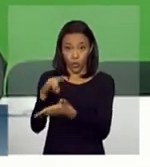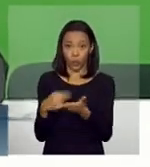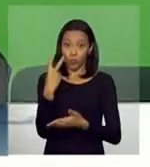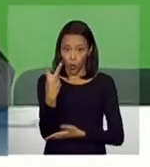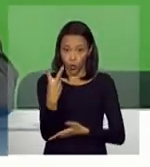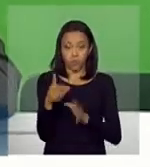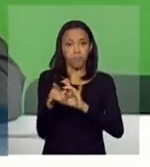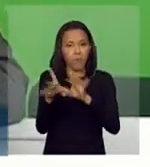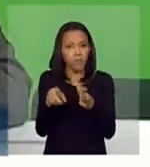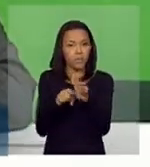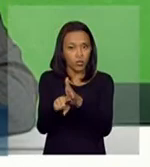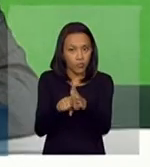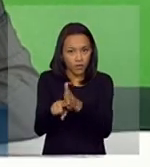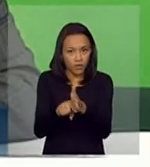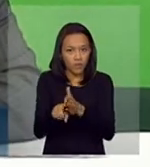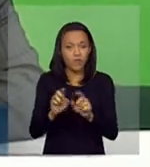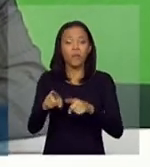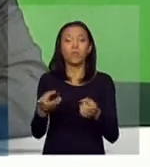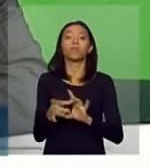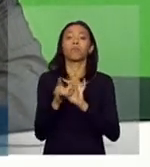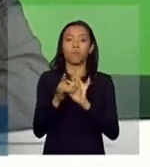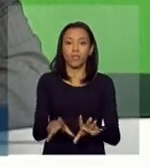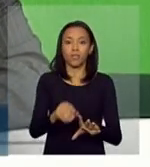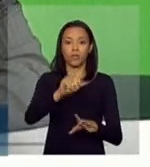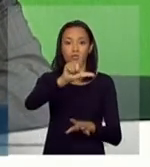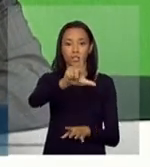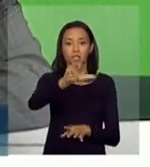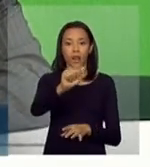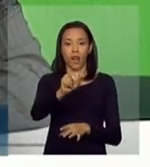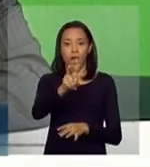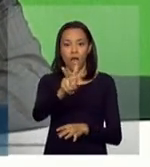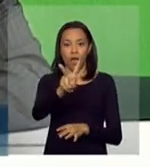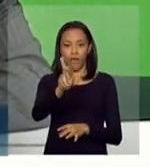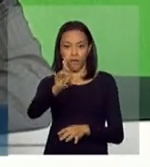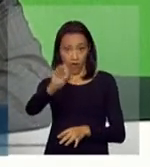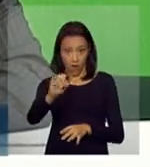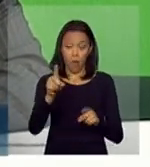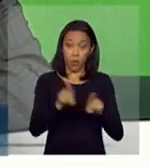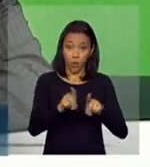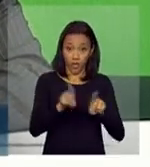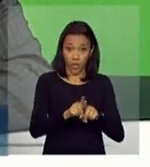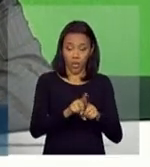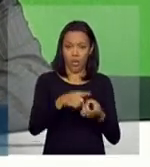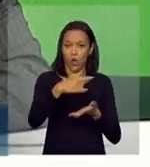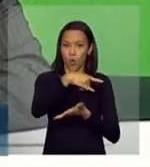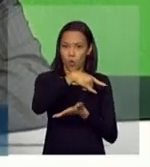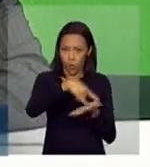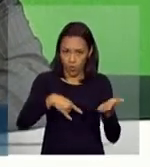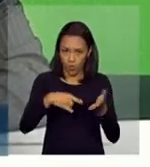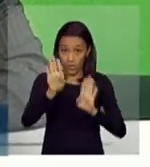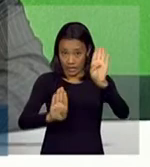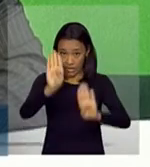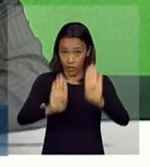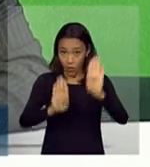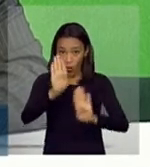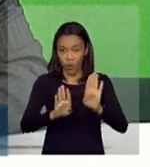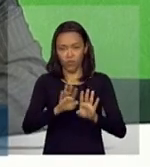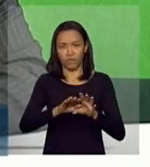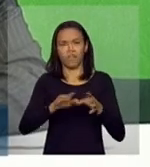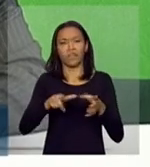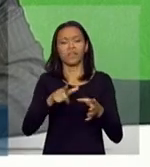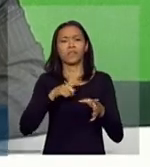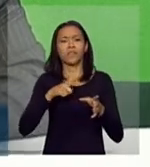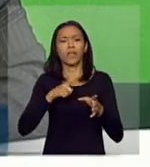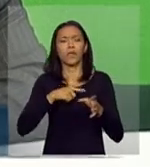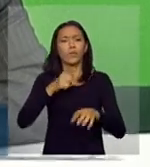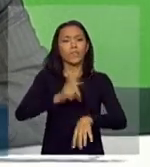de pesquisa com a concessão de lavra, porque o processo licitatório ele vai abranger blocos de áreas e dentro do regulamento vai